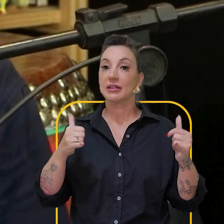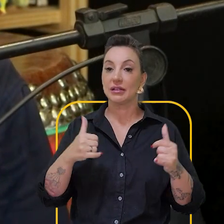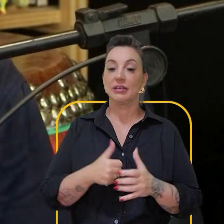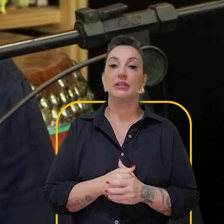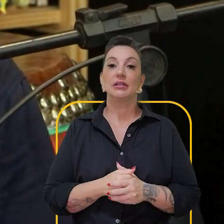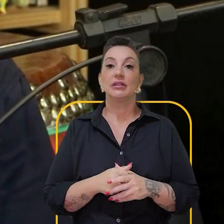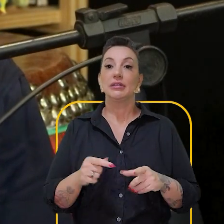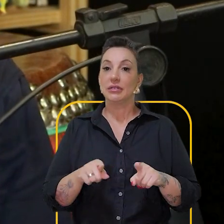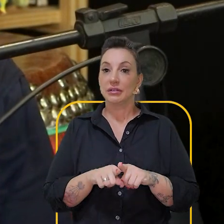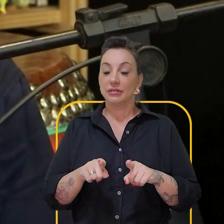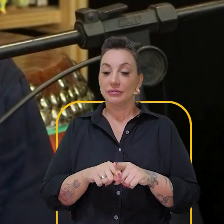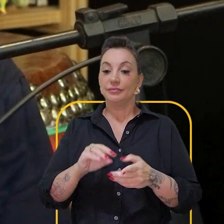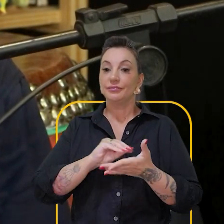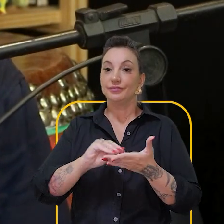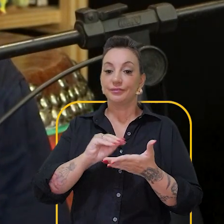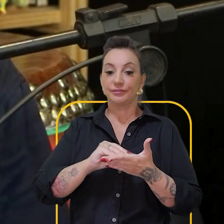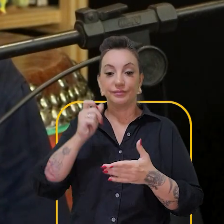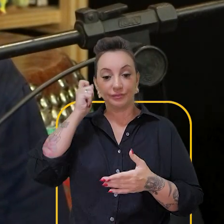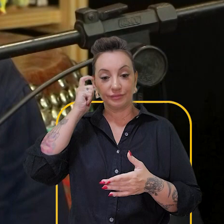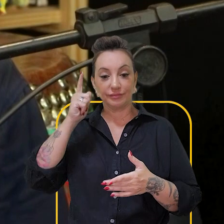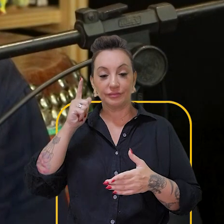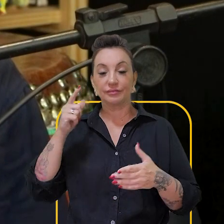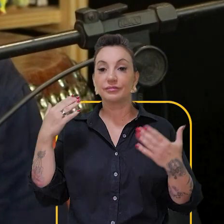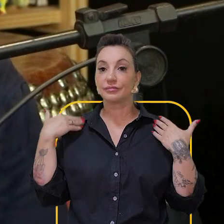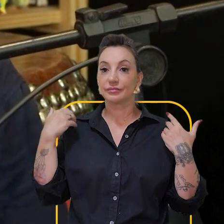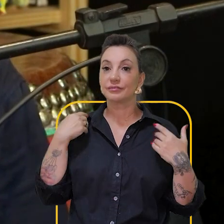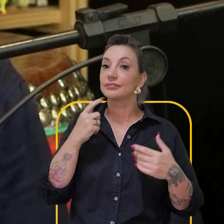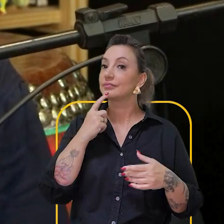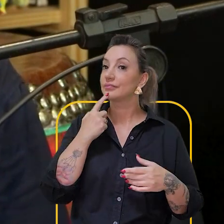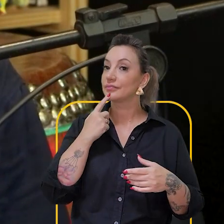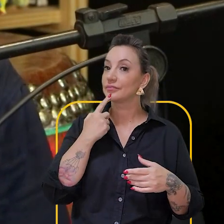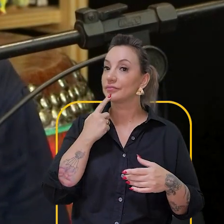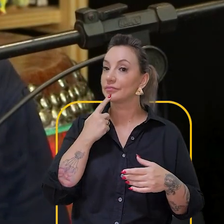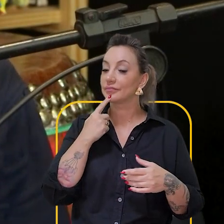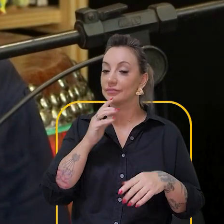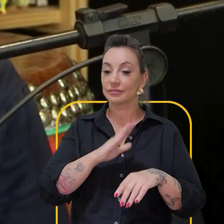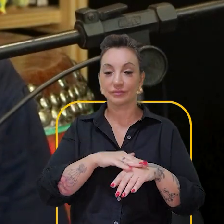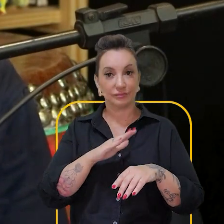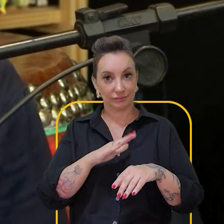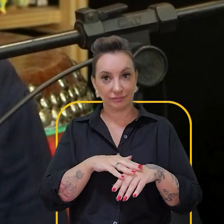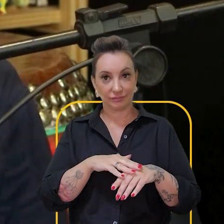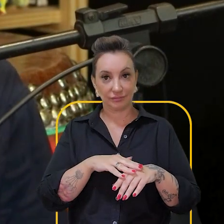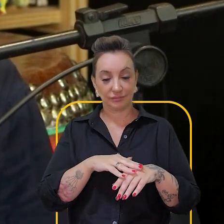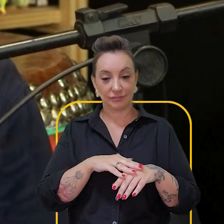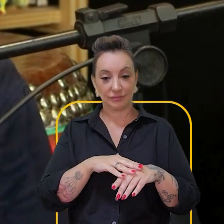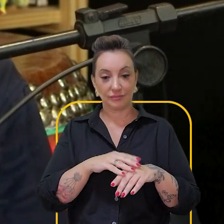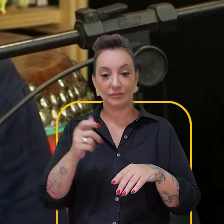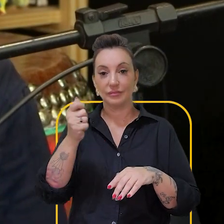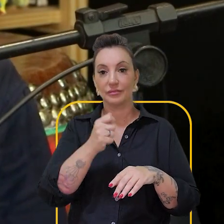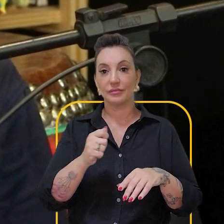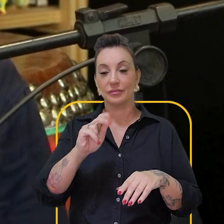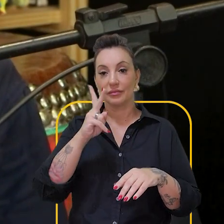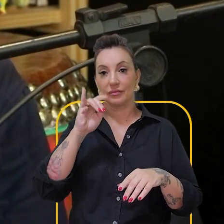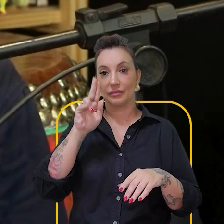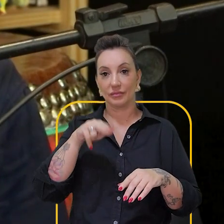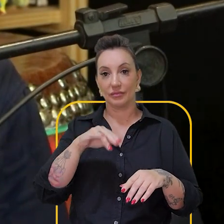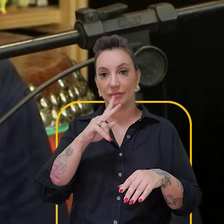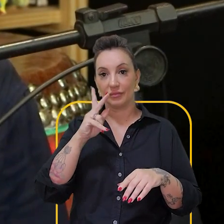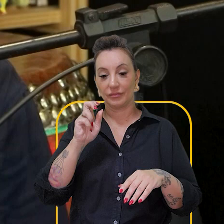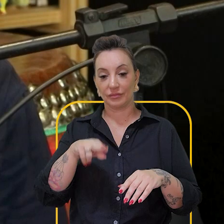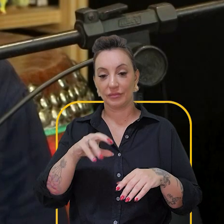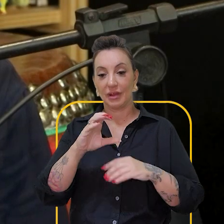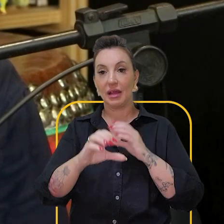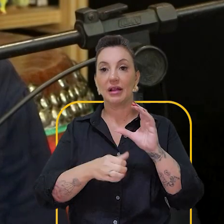energia e Secretaria de Cultura e turismo de Campinas realização da associação